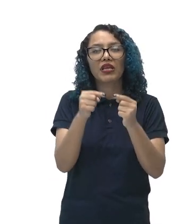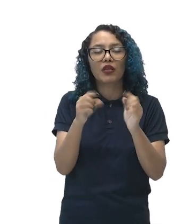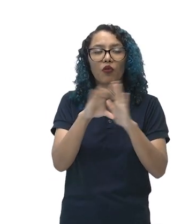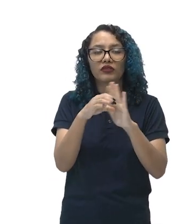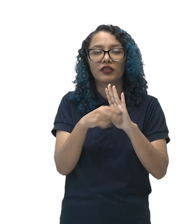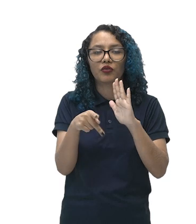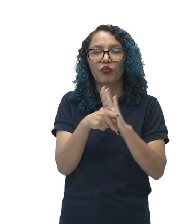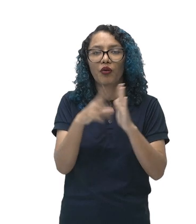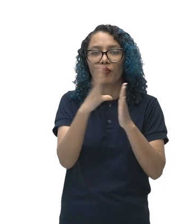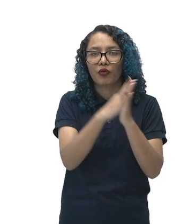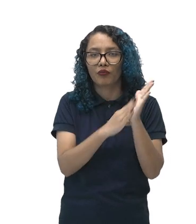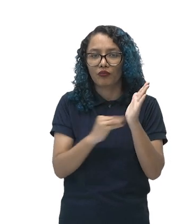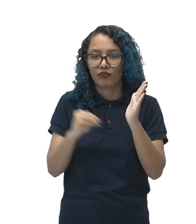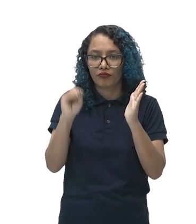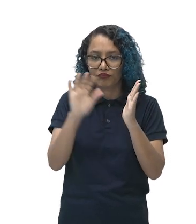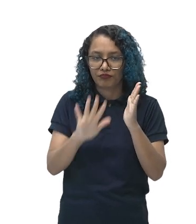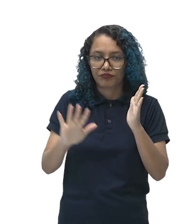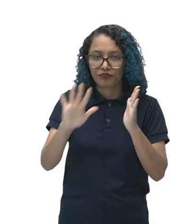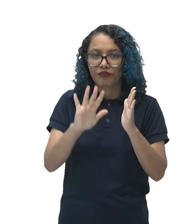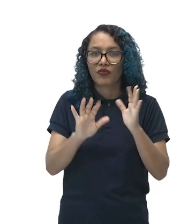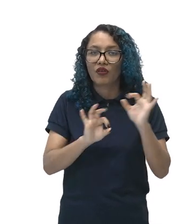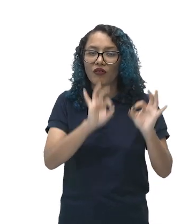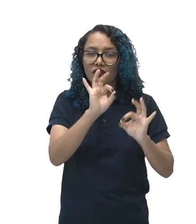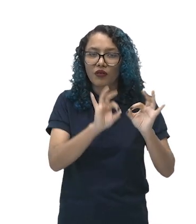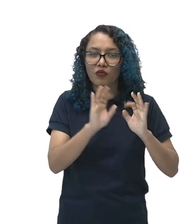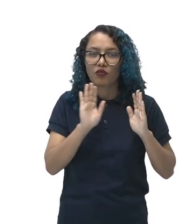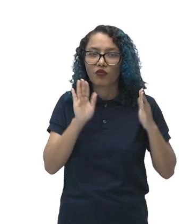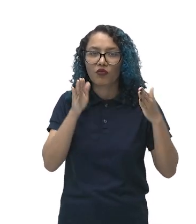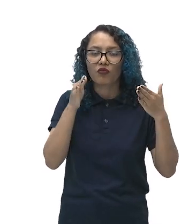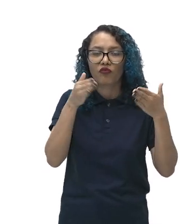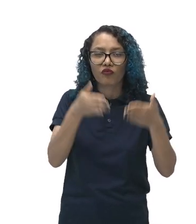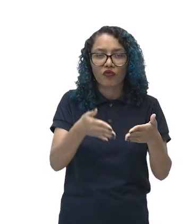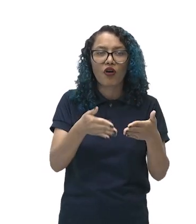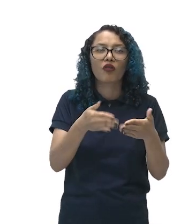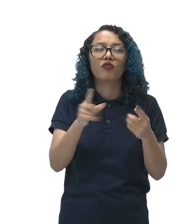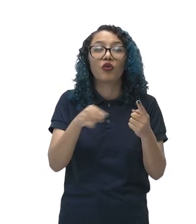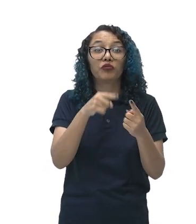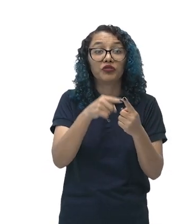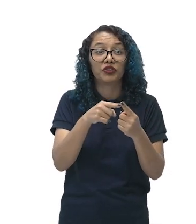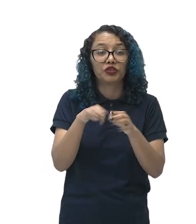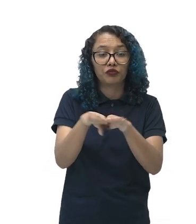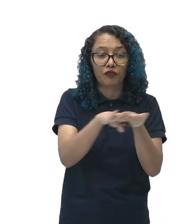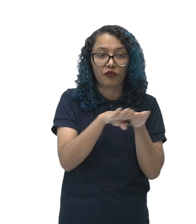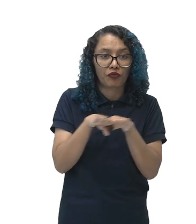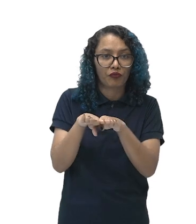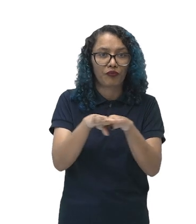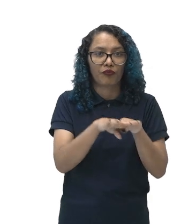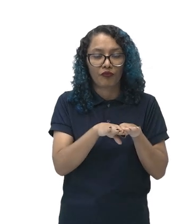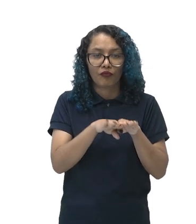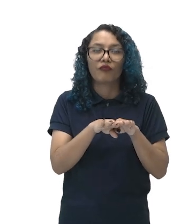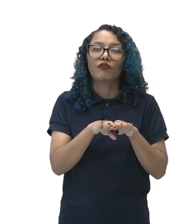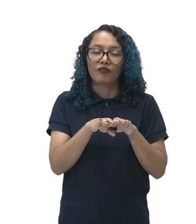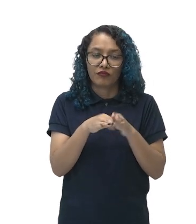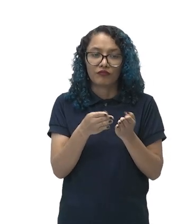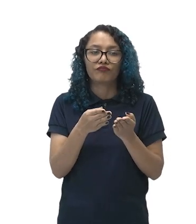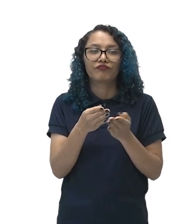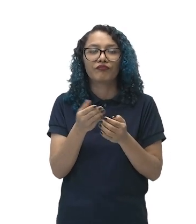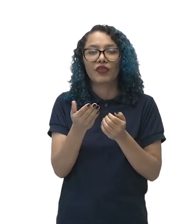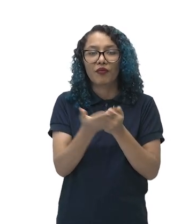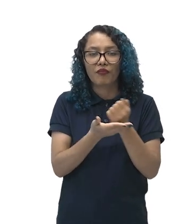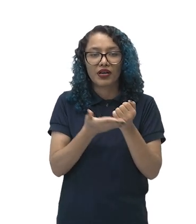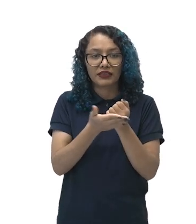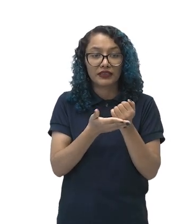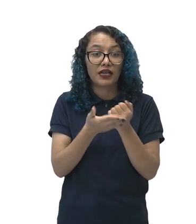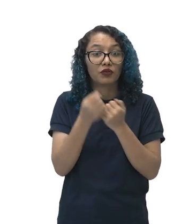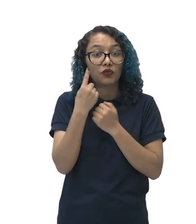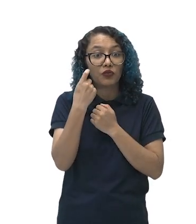tá? Eles são organizados de modo a cumprir um objetivo maior, relacionado aos interesses de quem detém